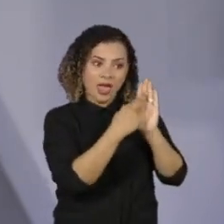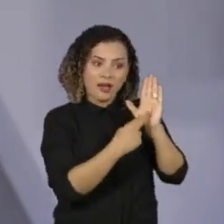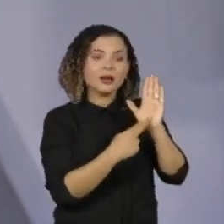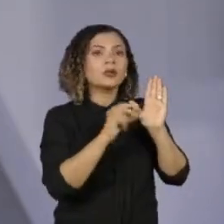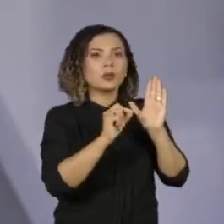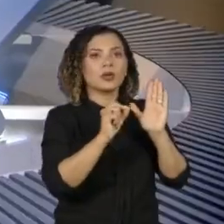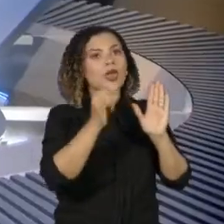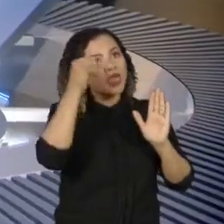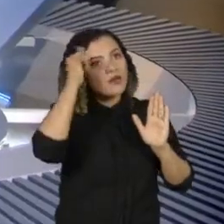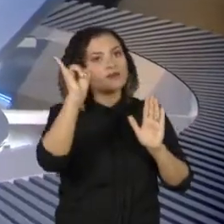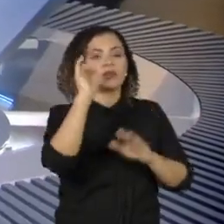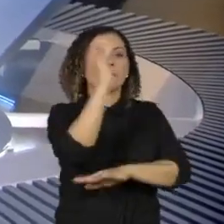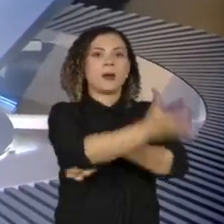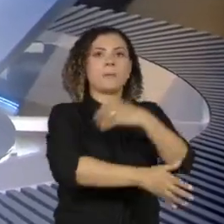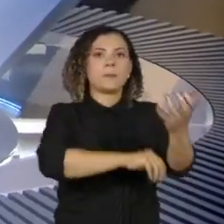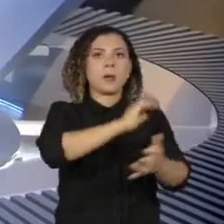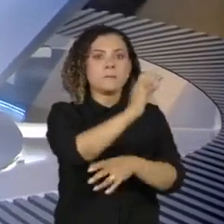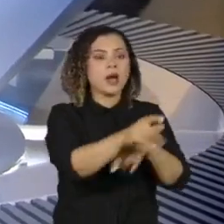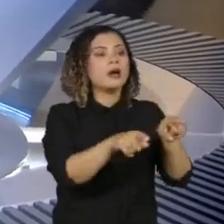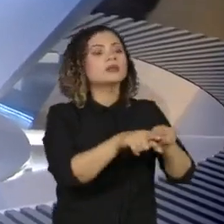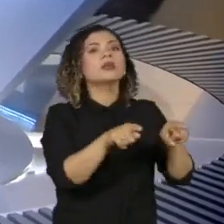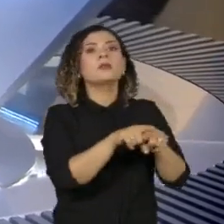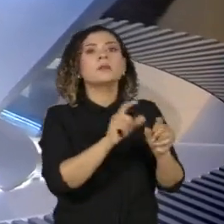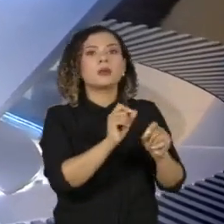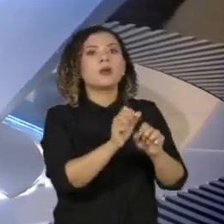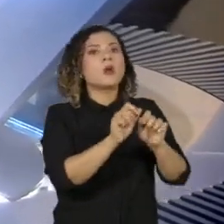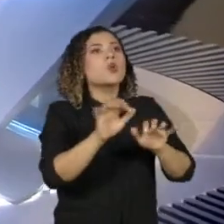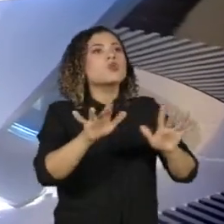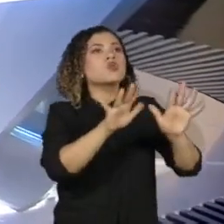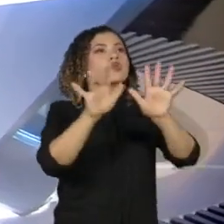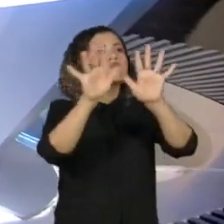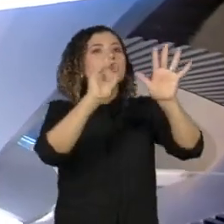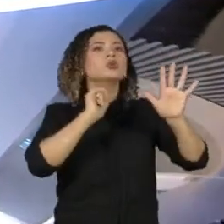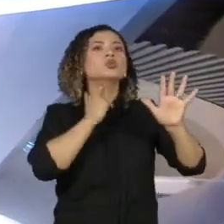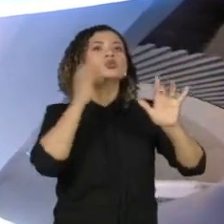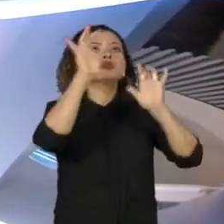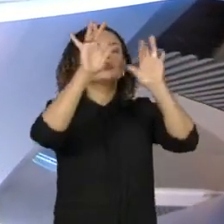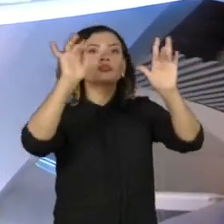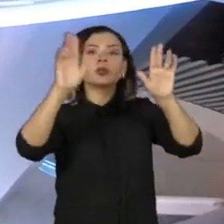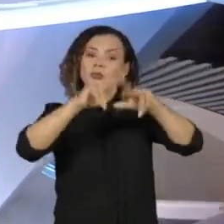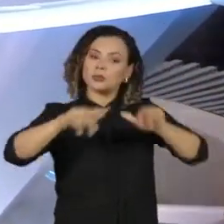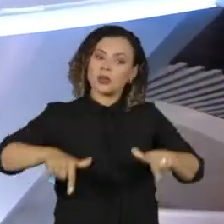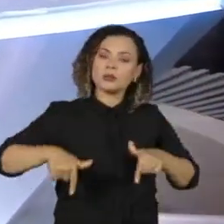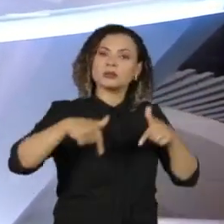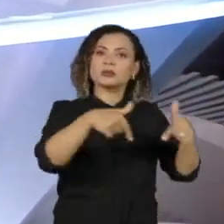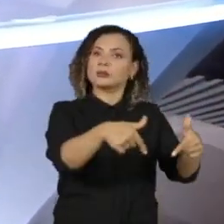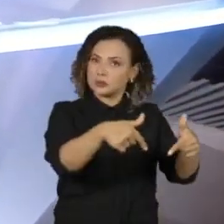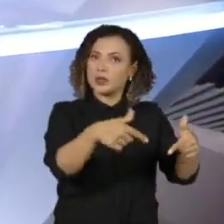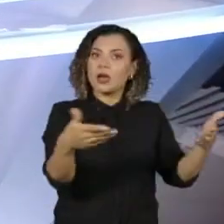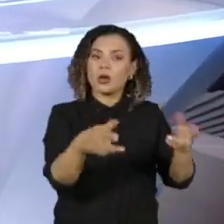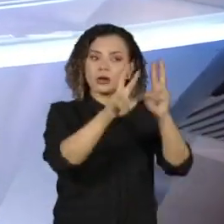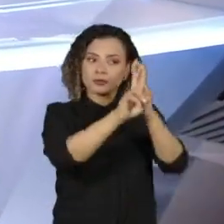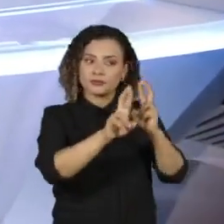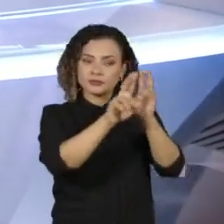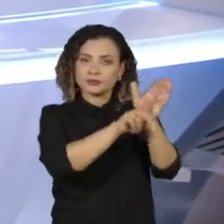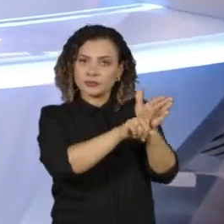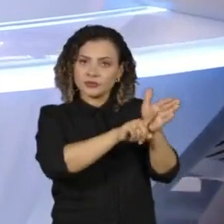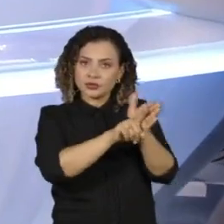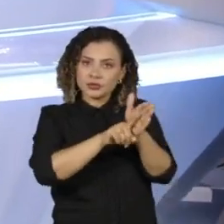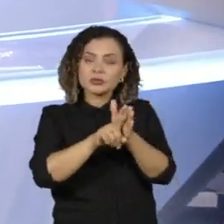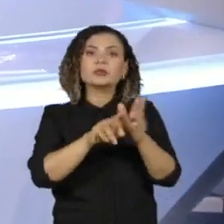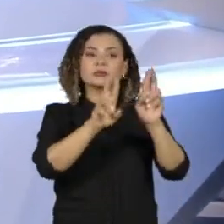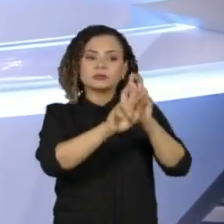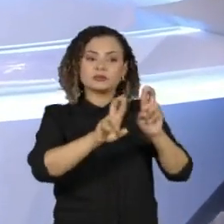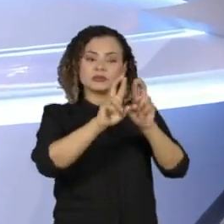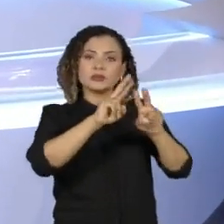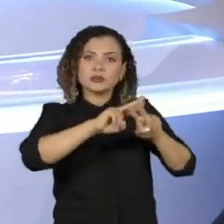de gases. A retomada do Fundo Amazônia impulsiona medidas emergenciais contra o desmonte da fiscalização e